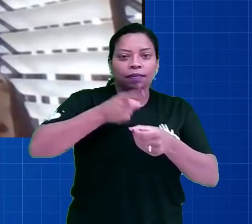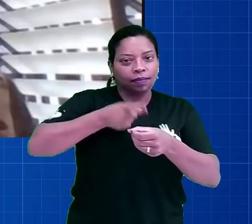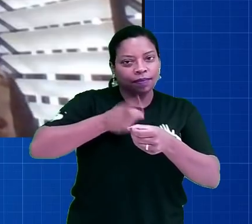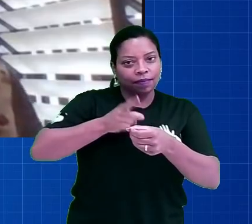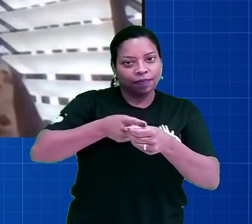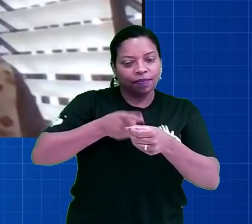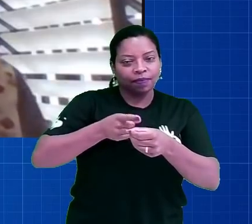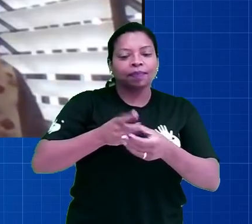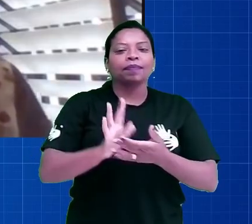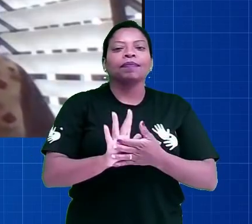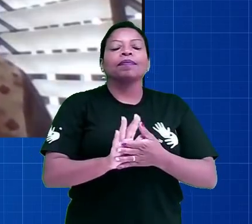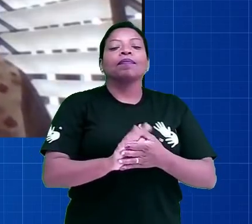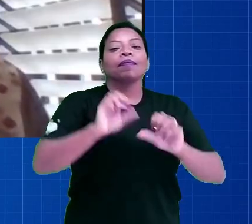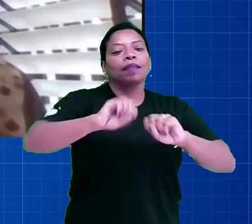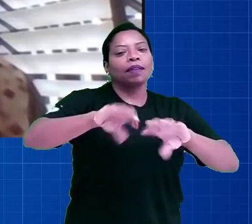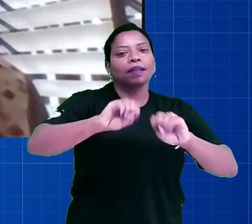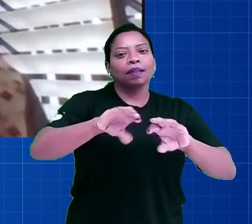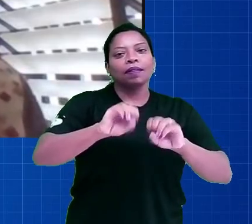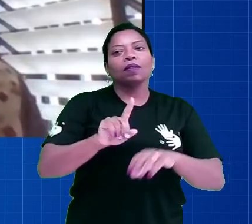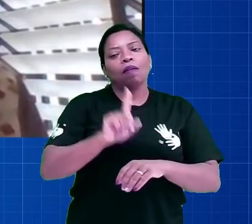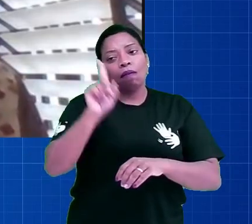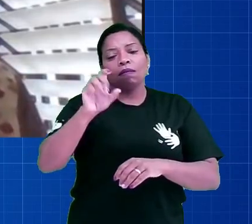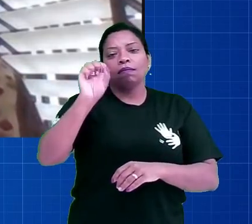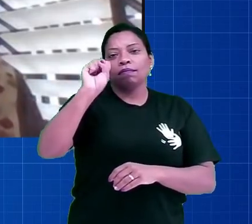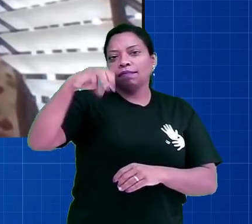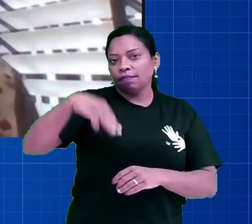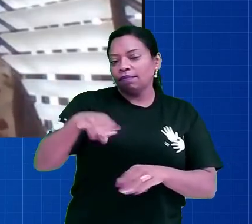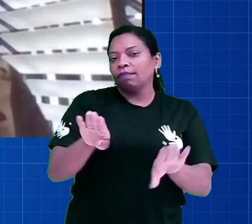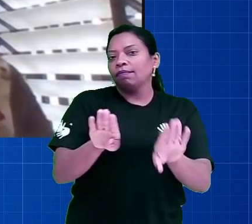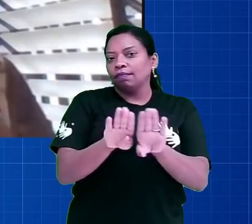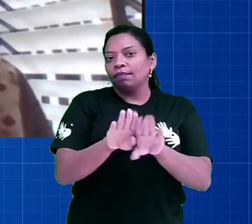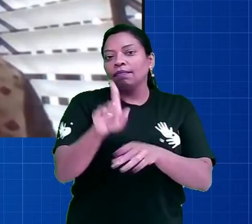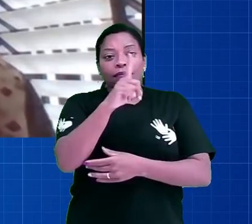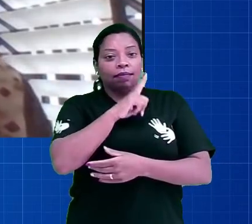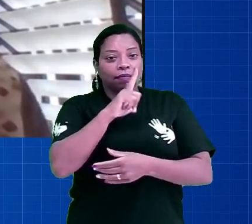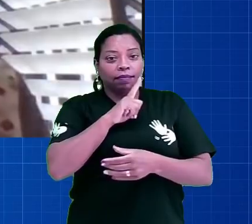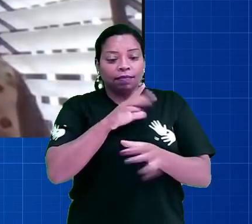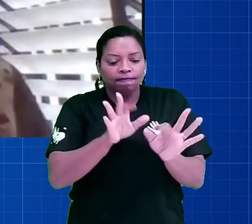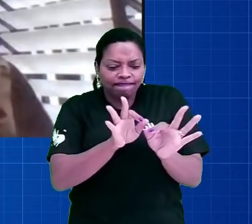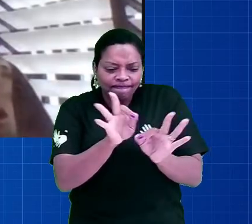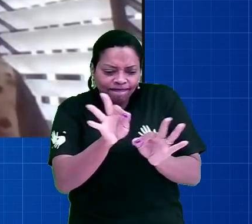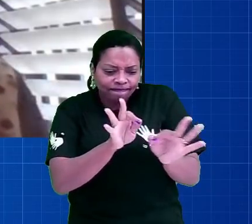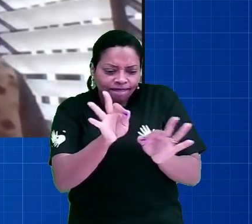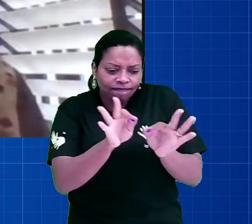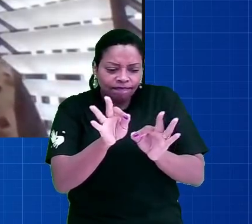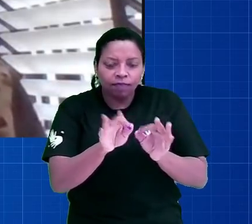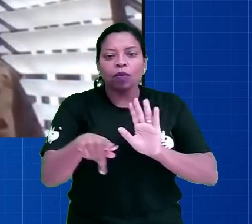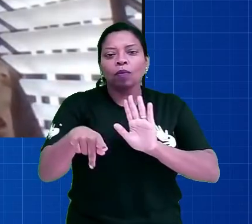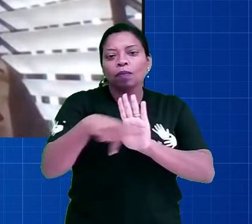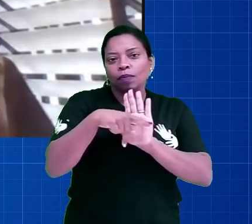Plano Nacional, o Plano Municipal de Educação de Santa Maria está